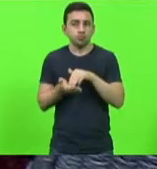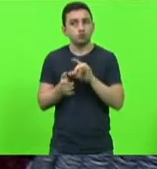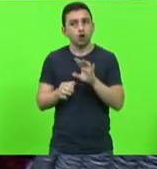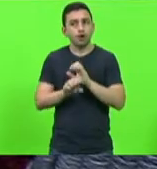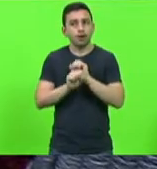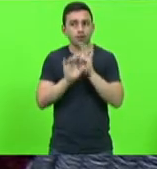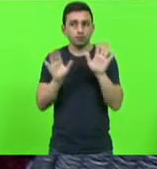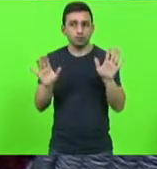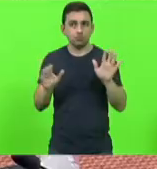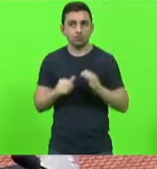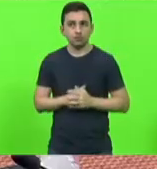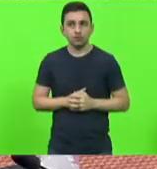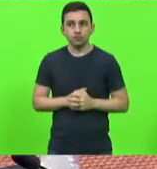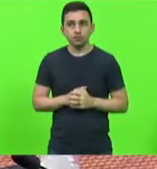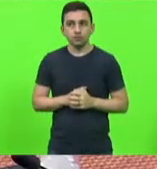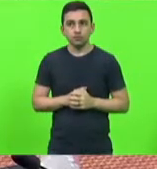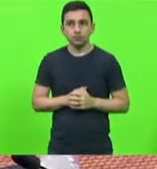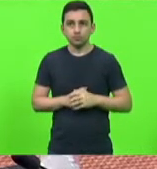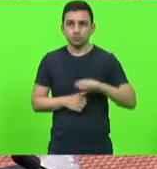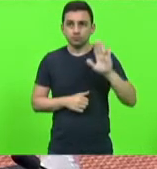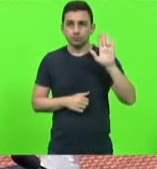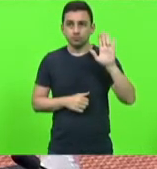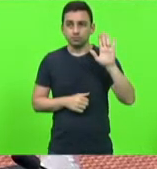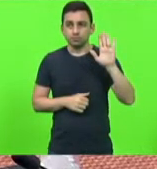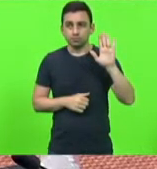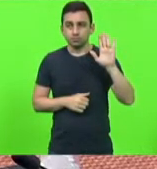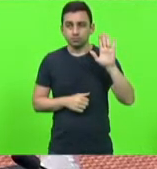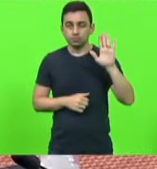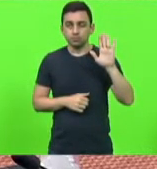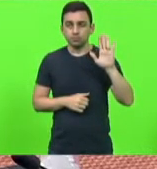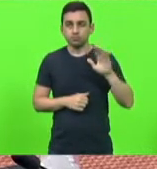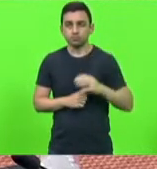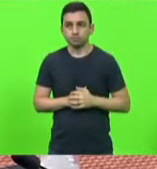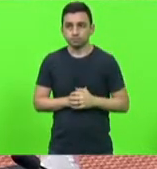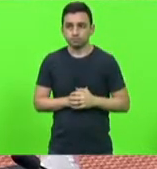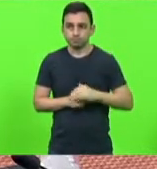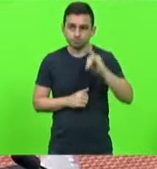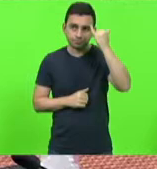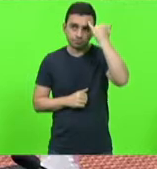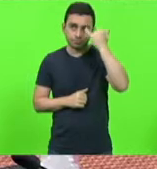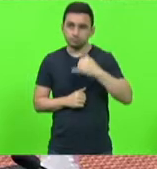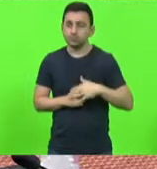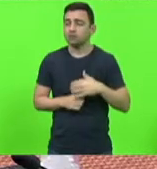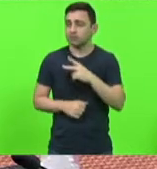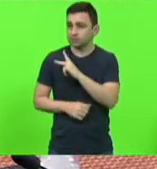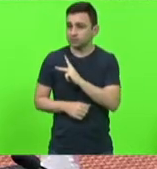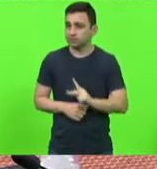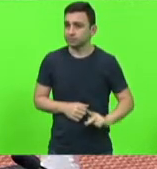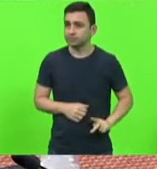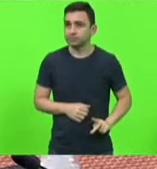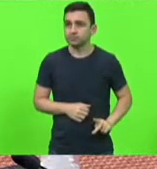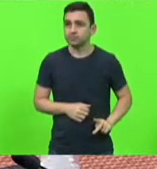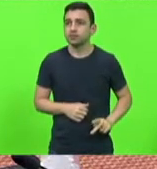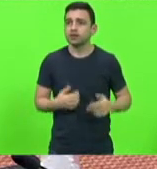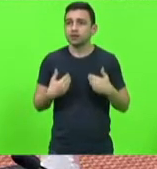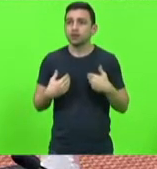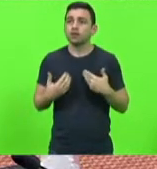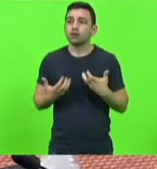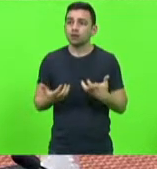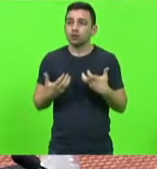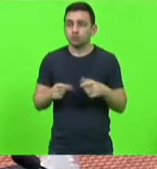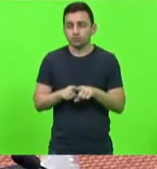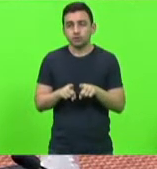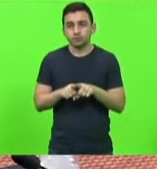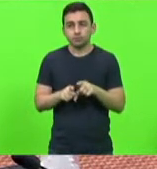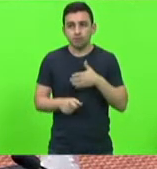esclarecer, senhor presidente. Senhor presidente, deputado Jair Mioto. Deputado Jair Mioto. Senhor presidente, eu quero apenas me posicionar,